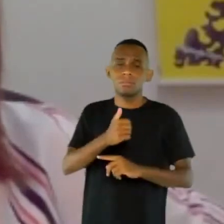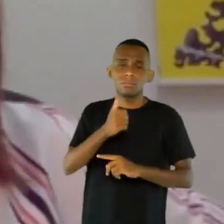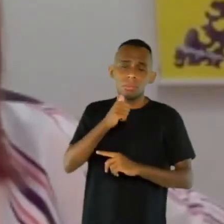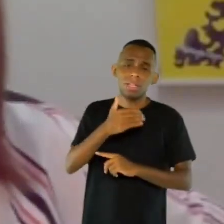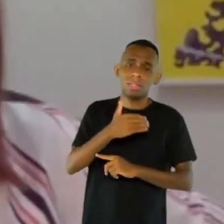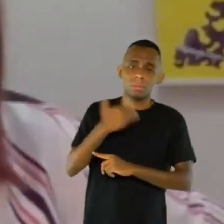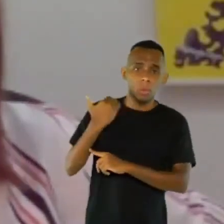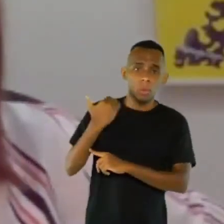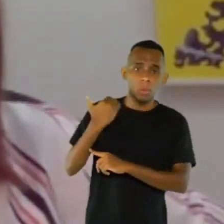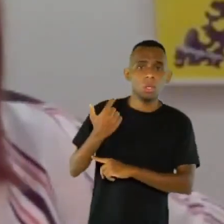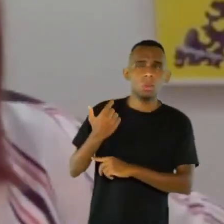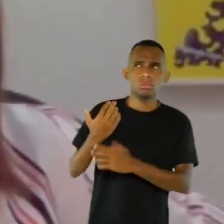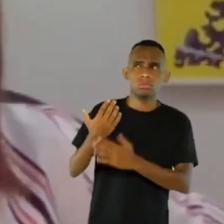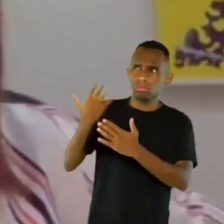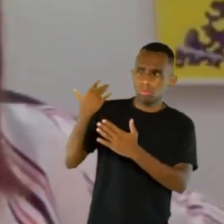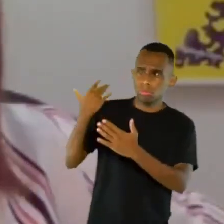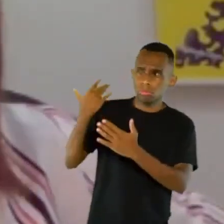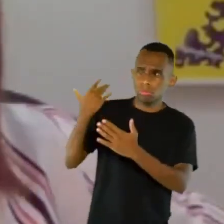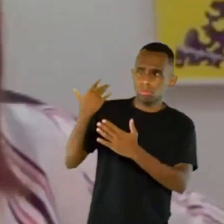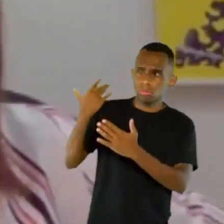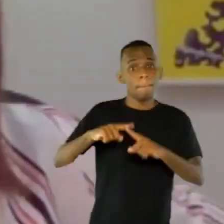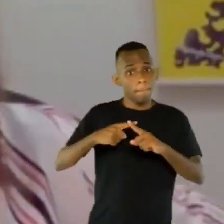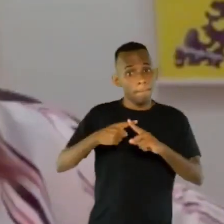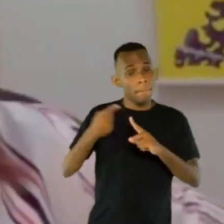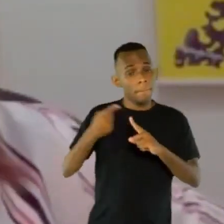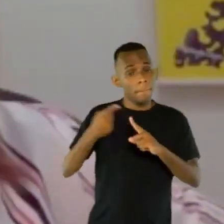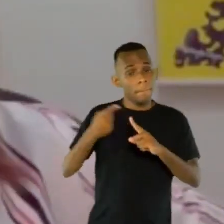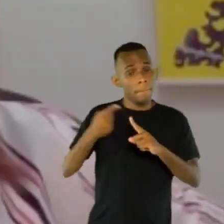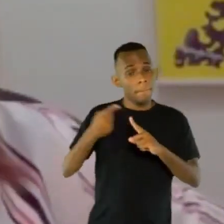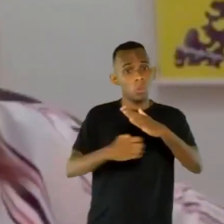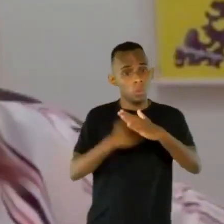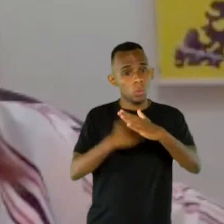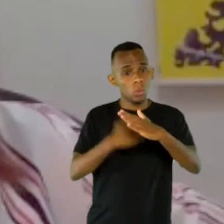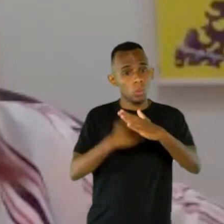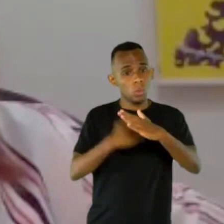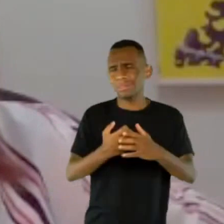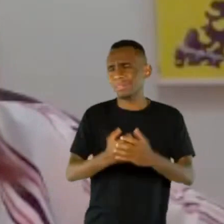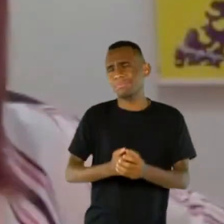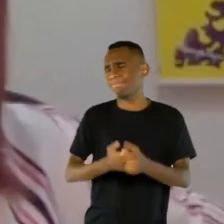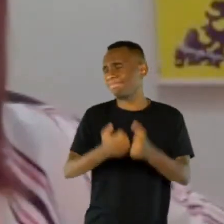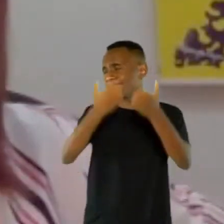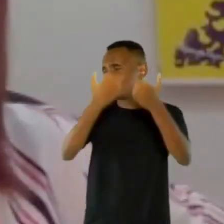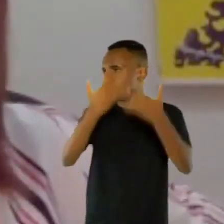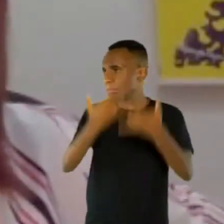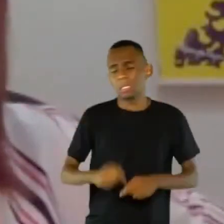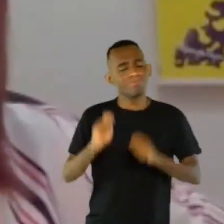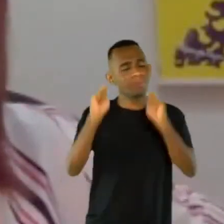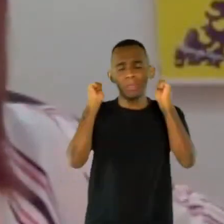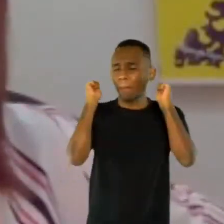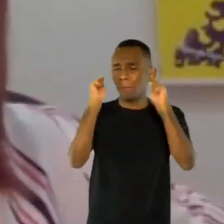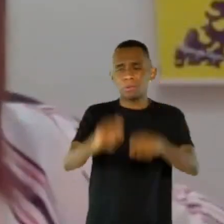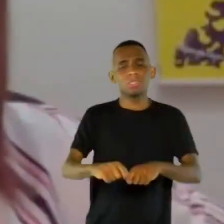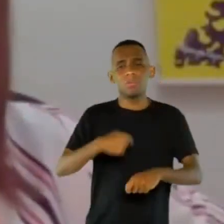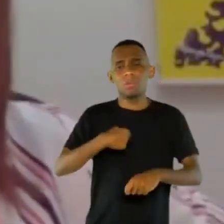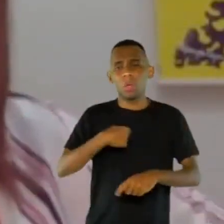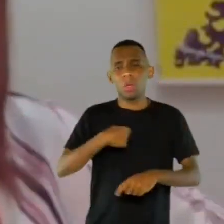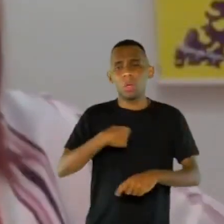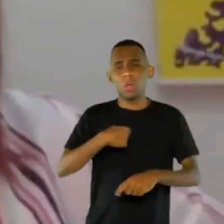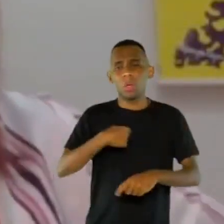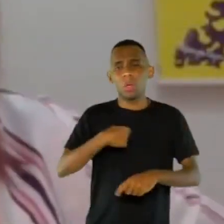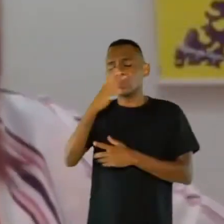uma editora, nem tenho palavras para falar como eu admiro a